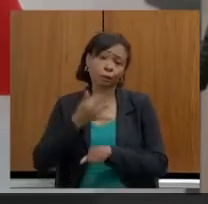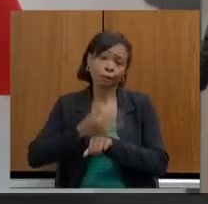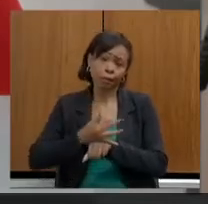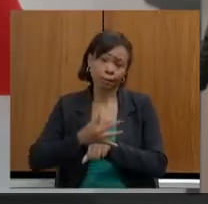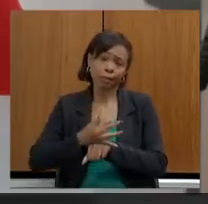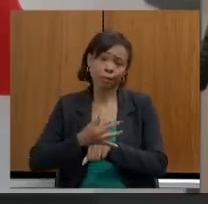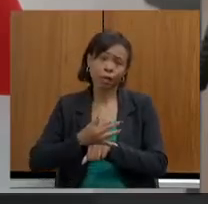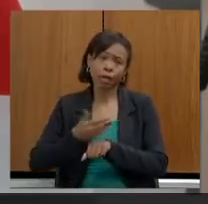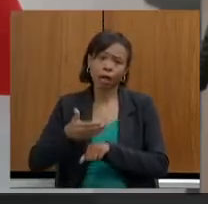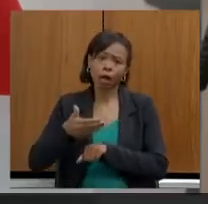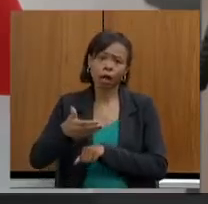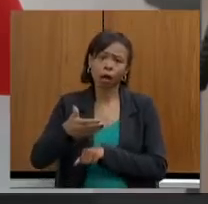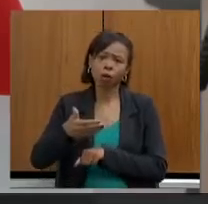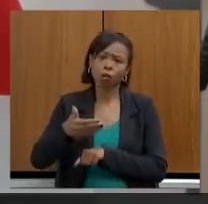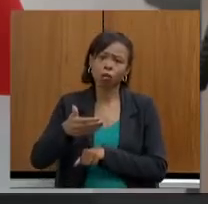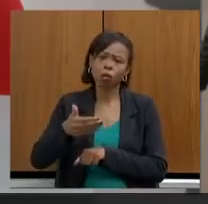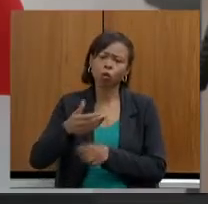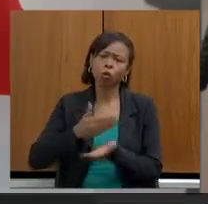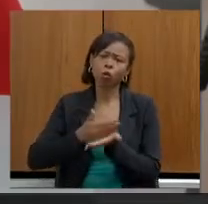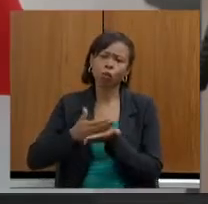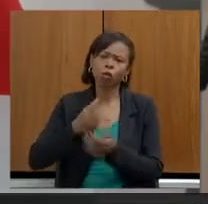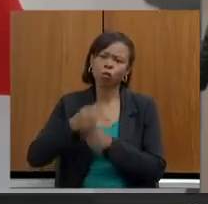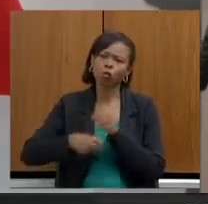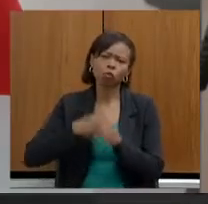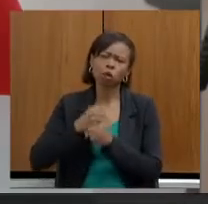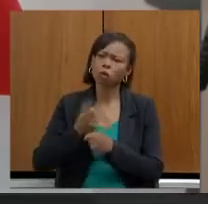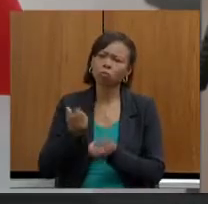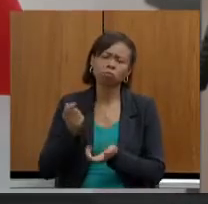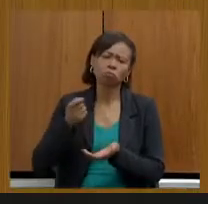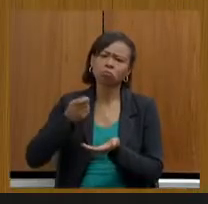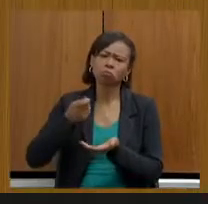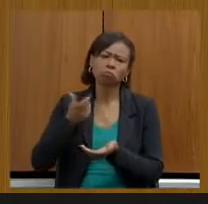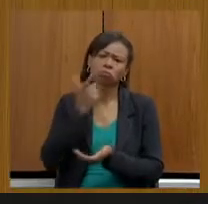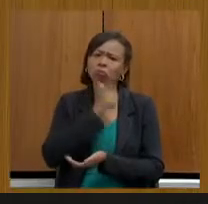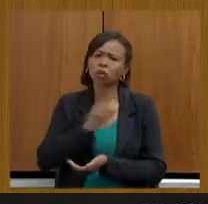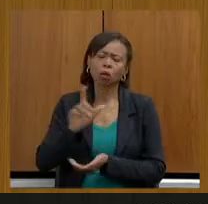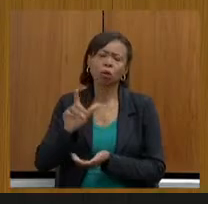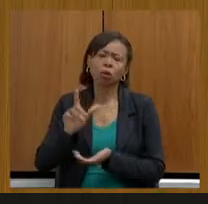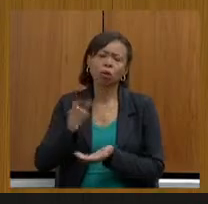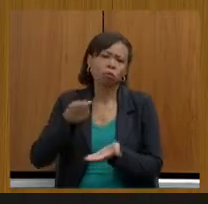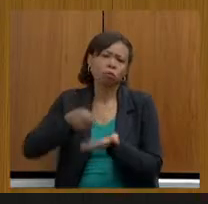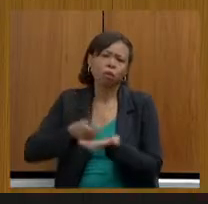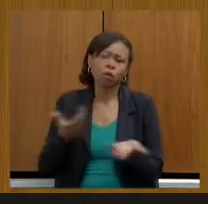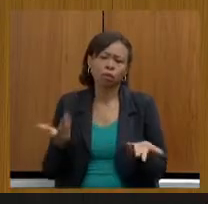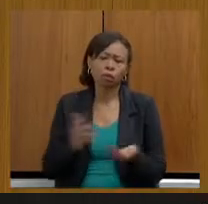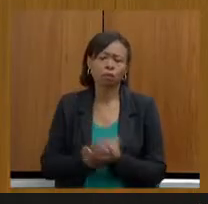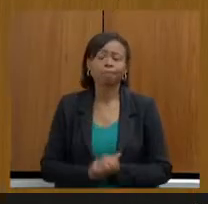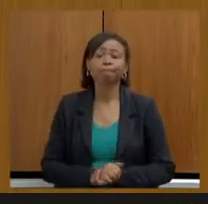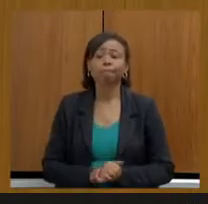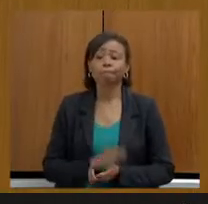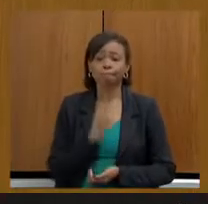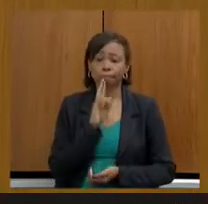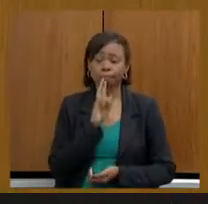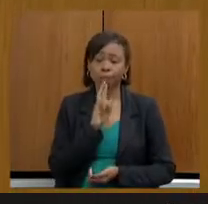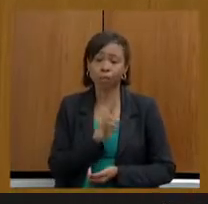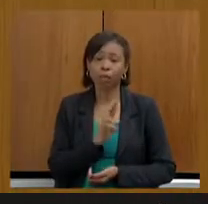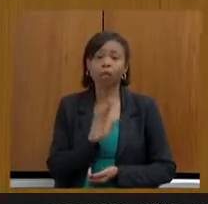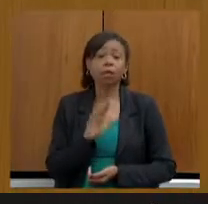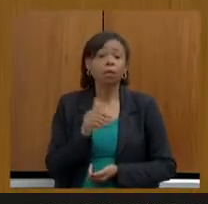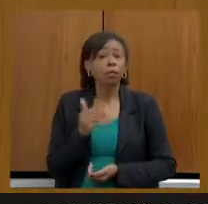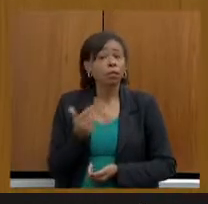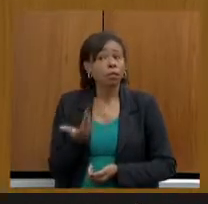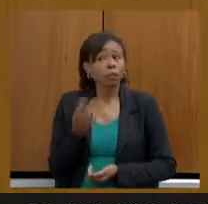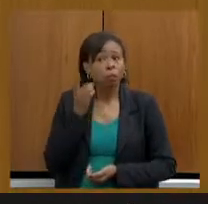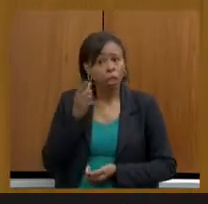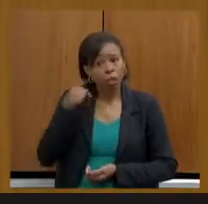agora no próximo no início do ano tem alguma resposta a deputada esse Eu também preciso verificar mais detalhadamente